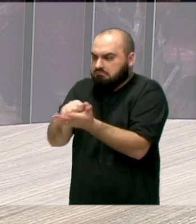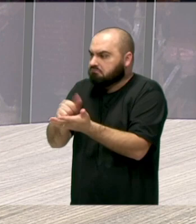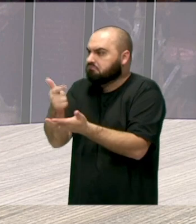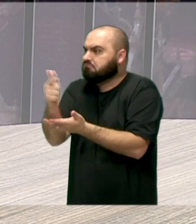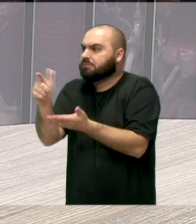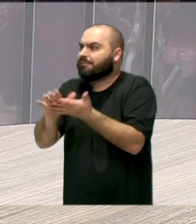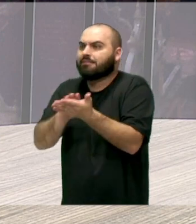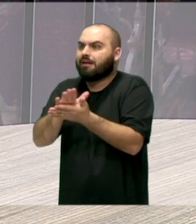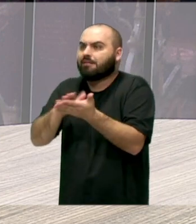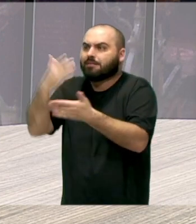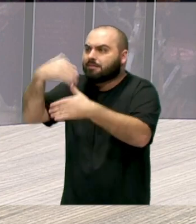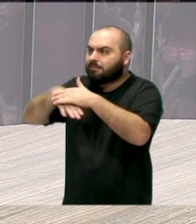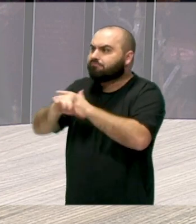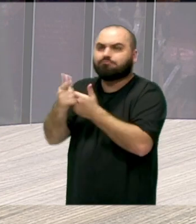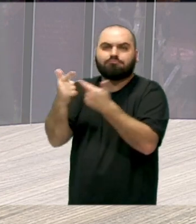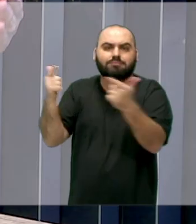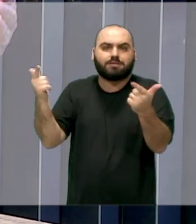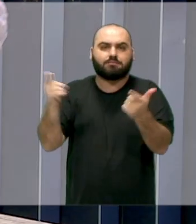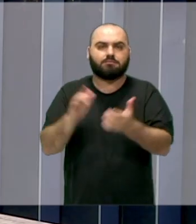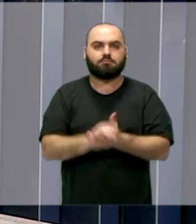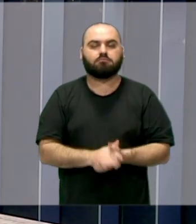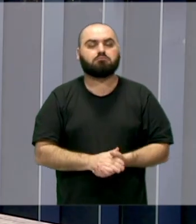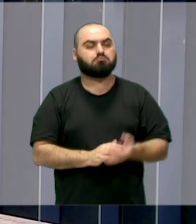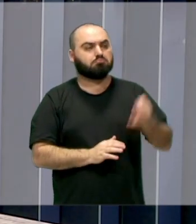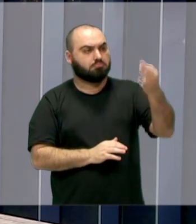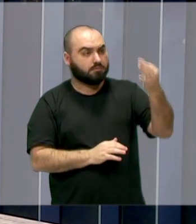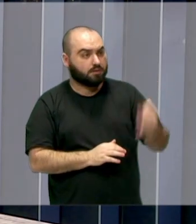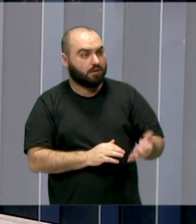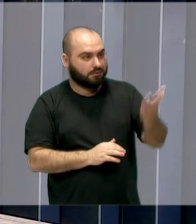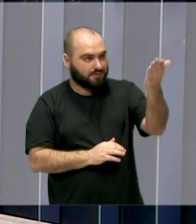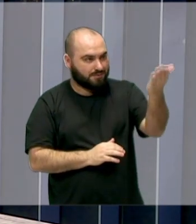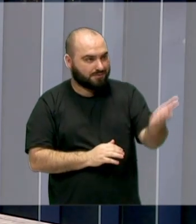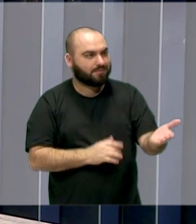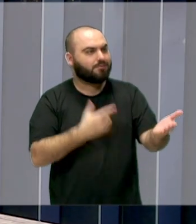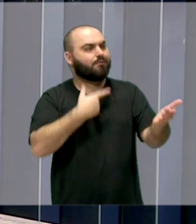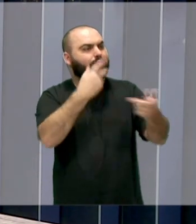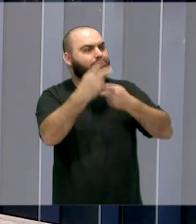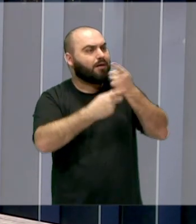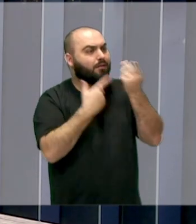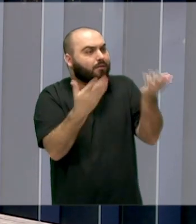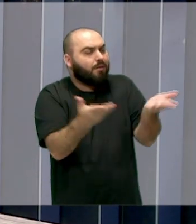nada registrado, Então, né? até tu citaste agora há pouco, né? Você